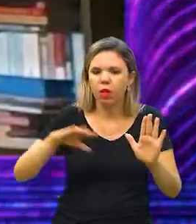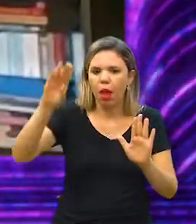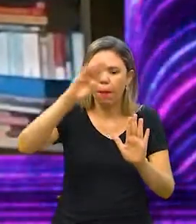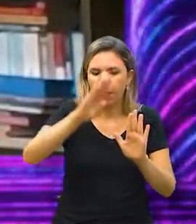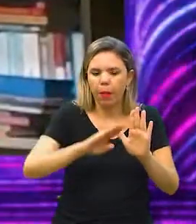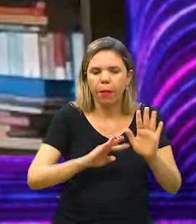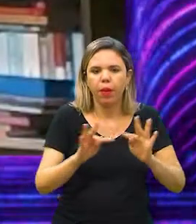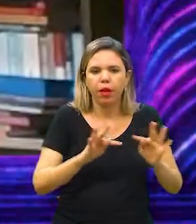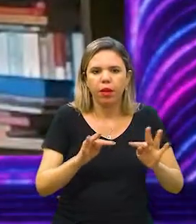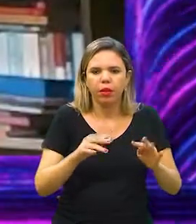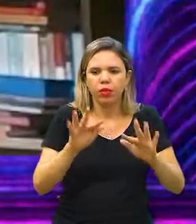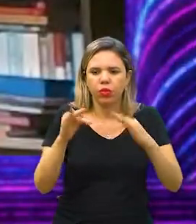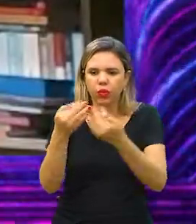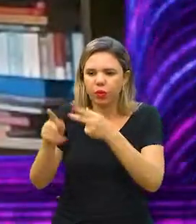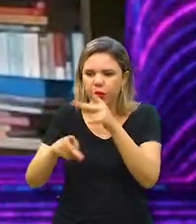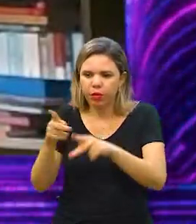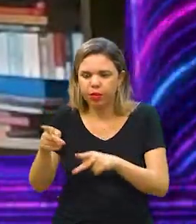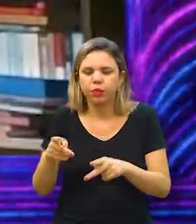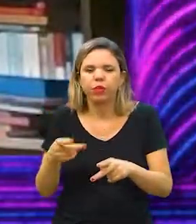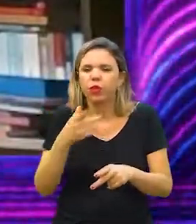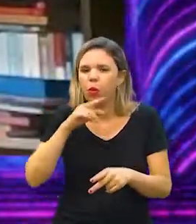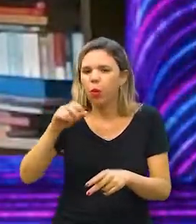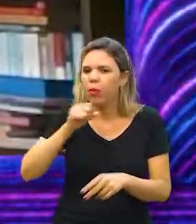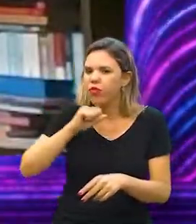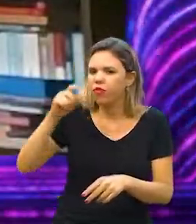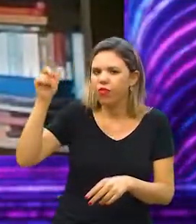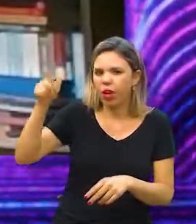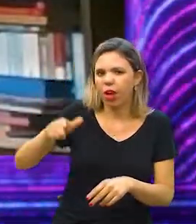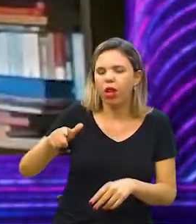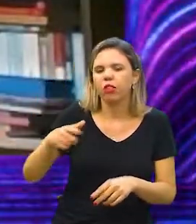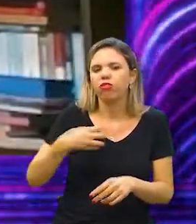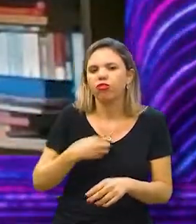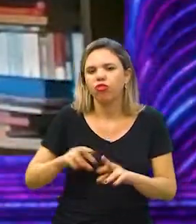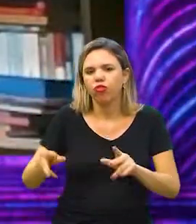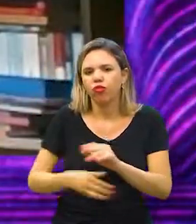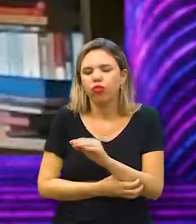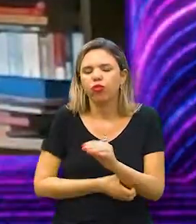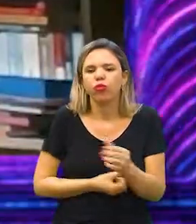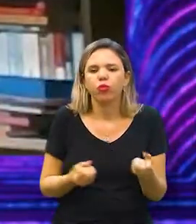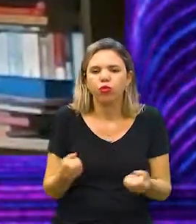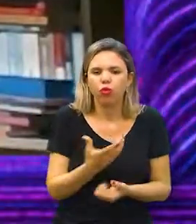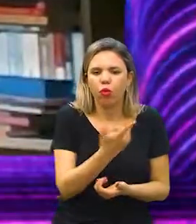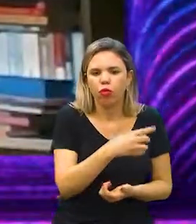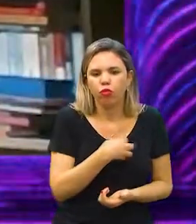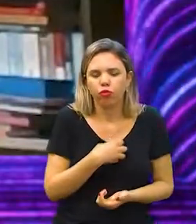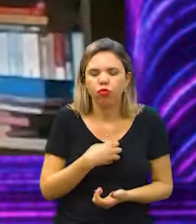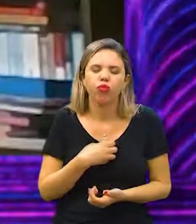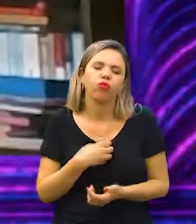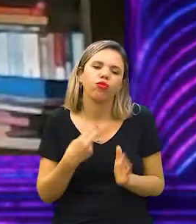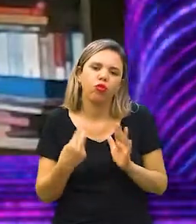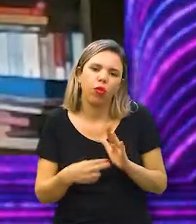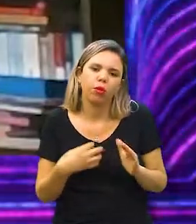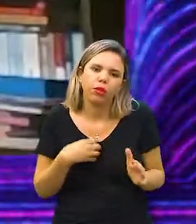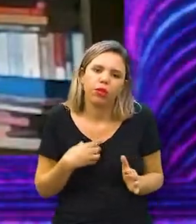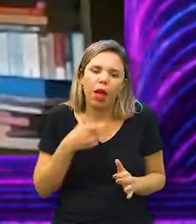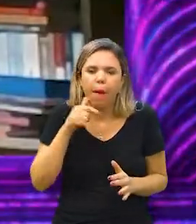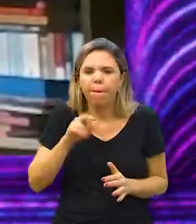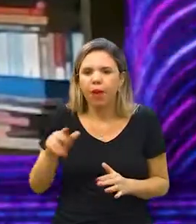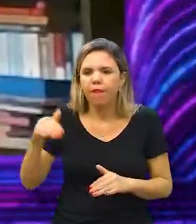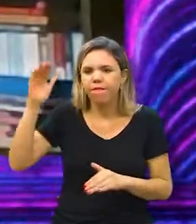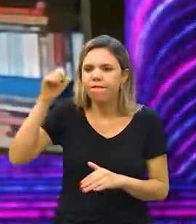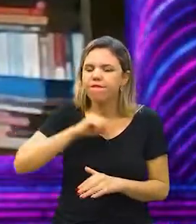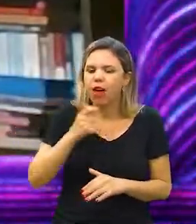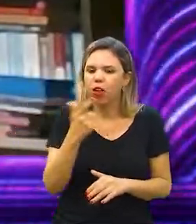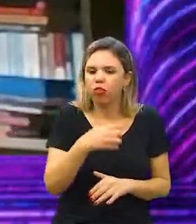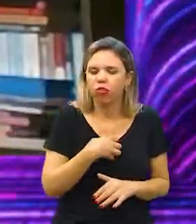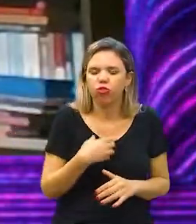para tratar até entre familiares. O irmão mais velho é chamado de uma forma, o irmão mais novo tem uma outra nomenclatura. Para a irmã mais velha